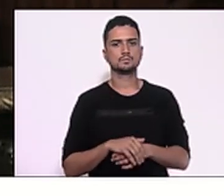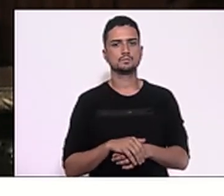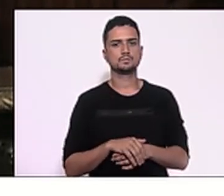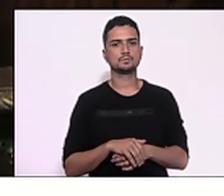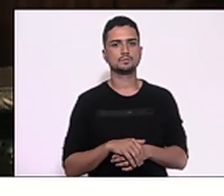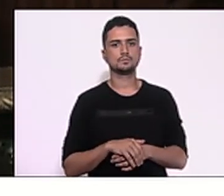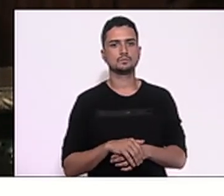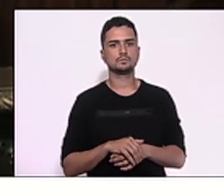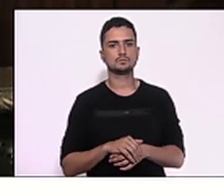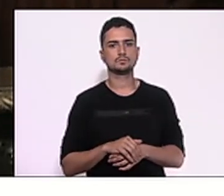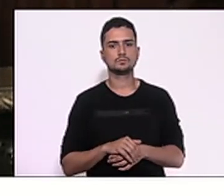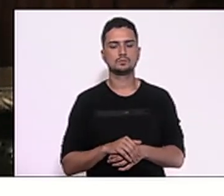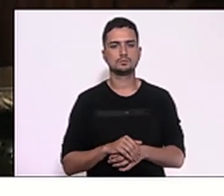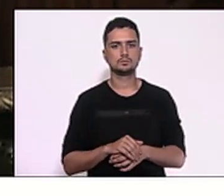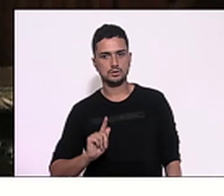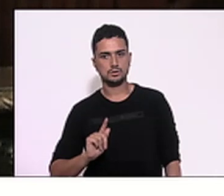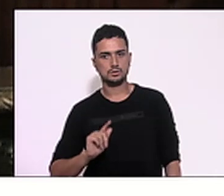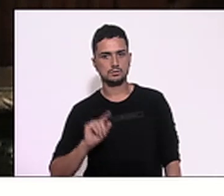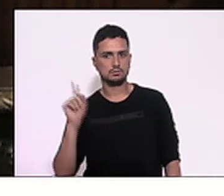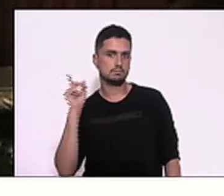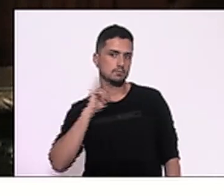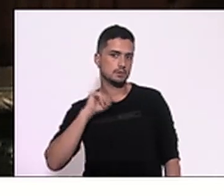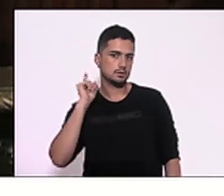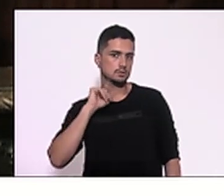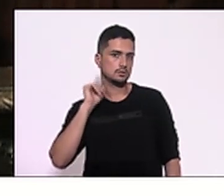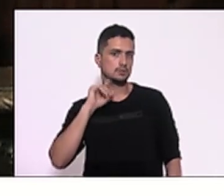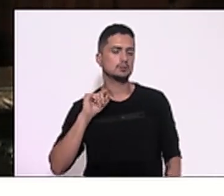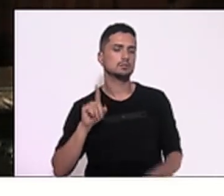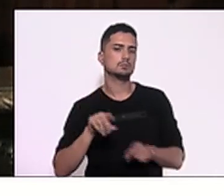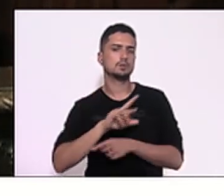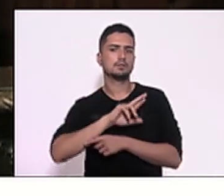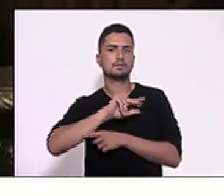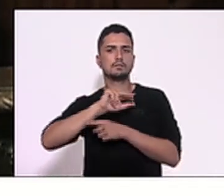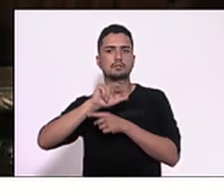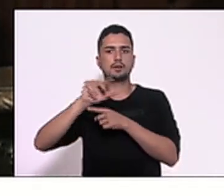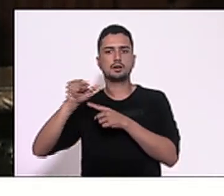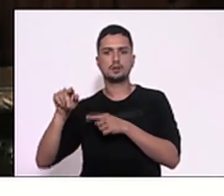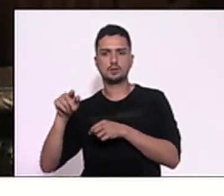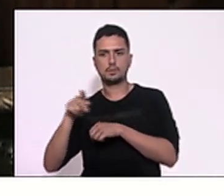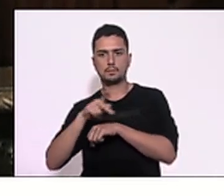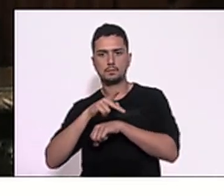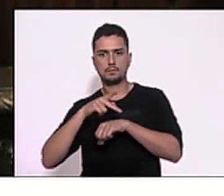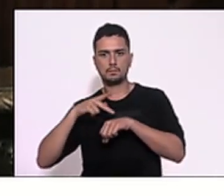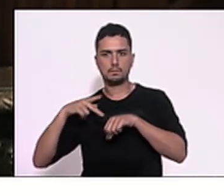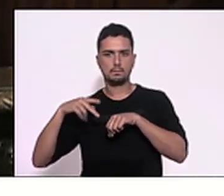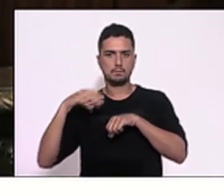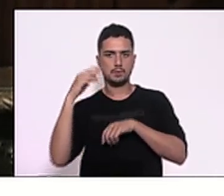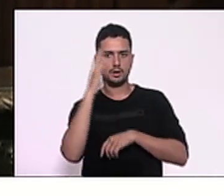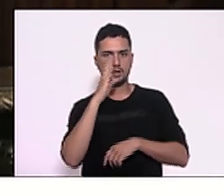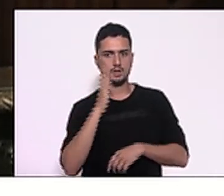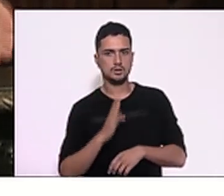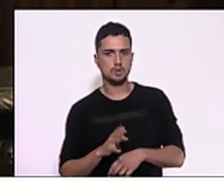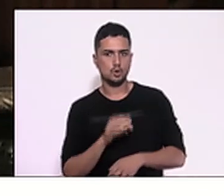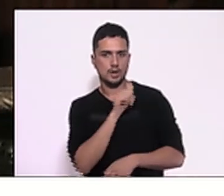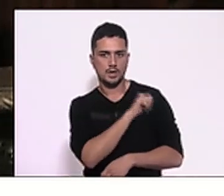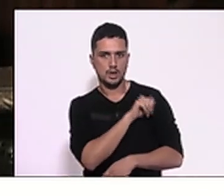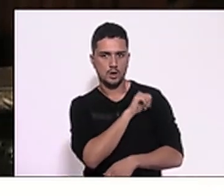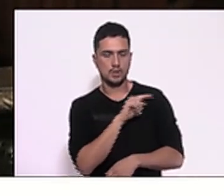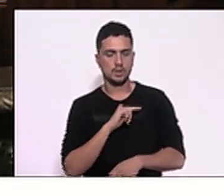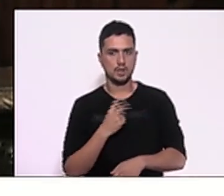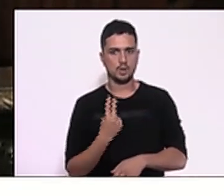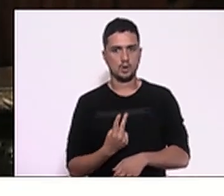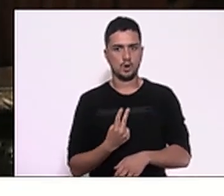como integrante dessa experiência mais que secular, hoje 2 Cefets, o Cefet-RJ e